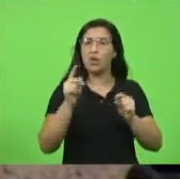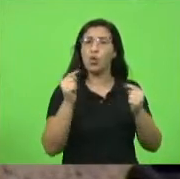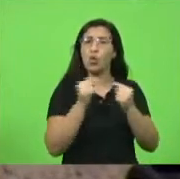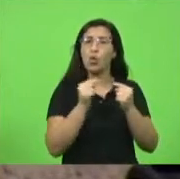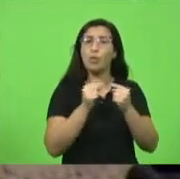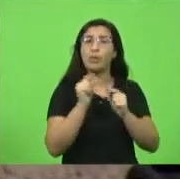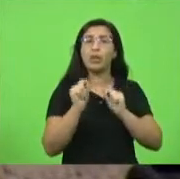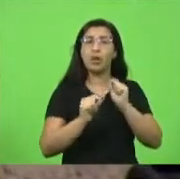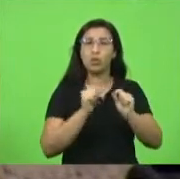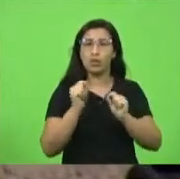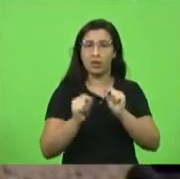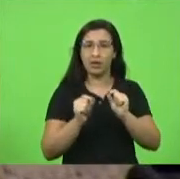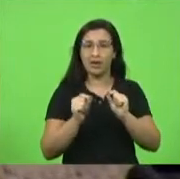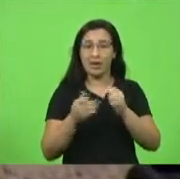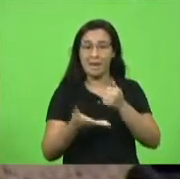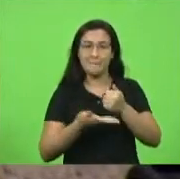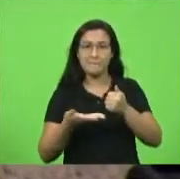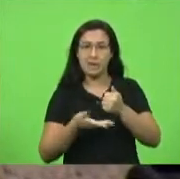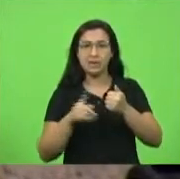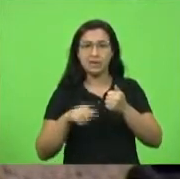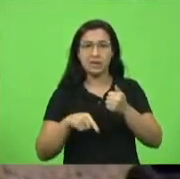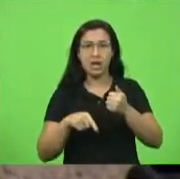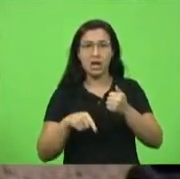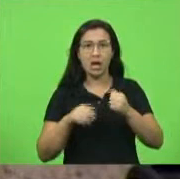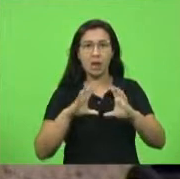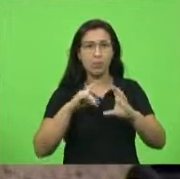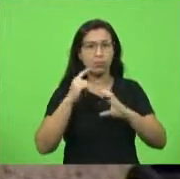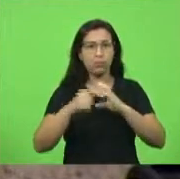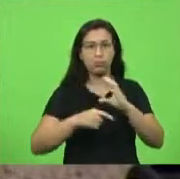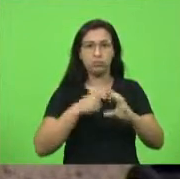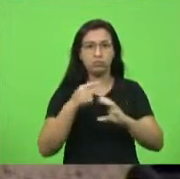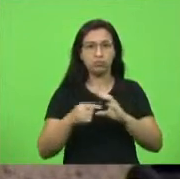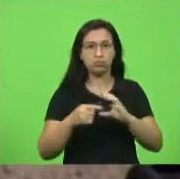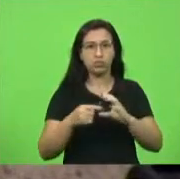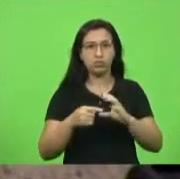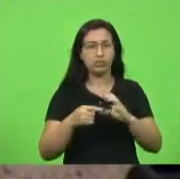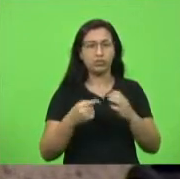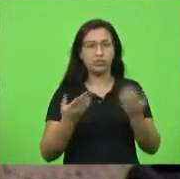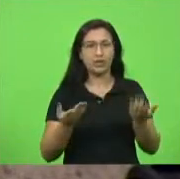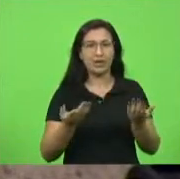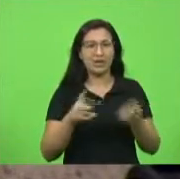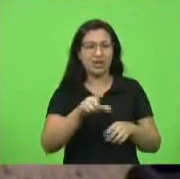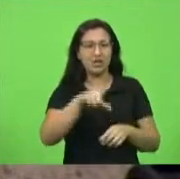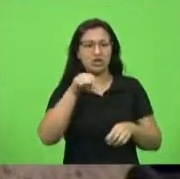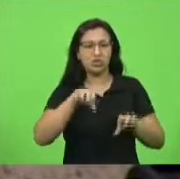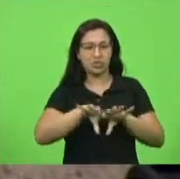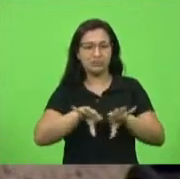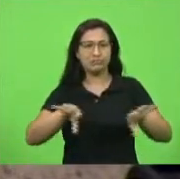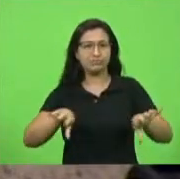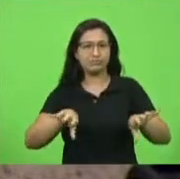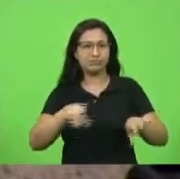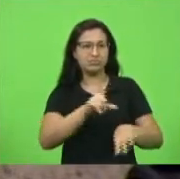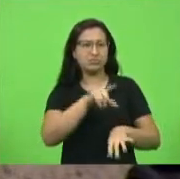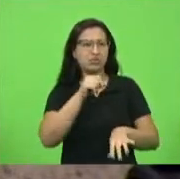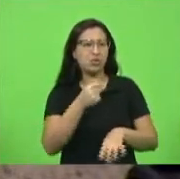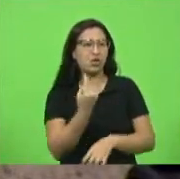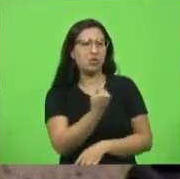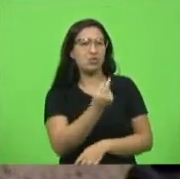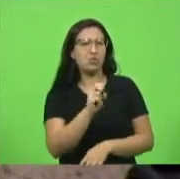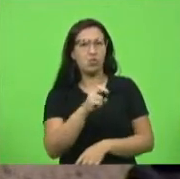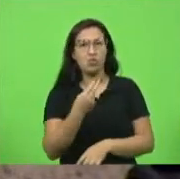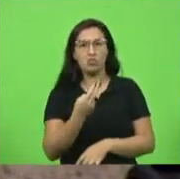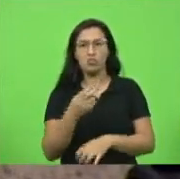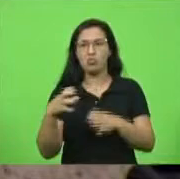Um valor fundamental, ele é universal, ele não velado. E a liberdade de expressão, que anda tão em baixa no